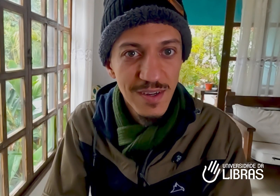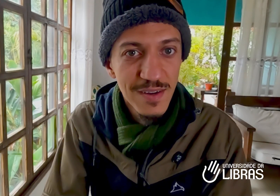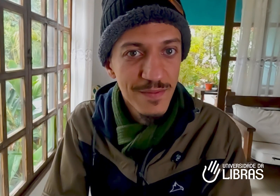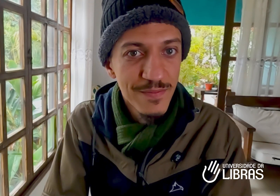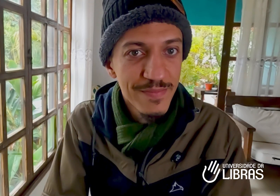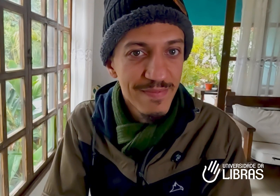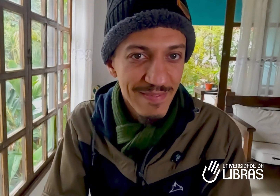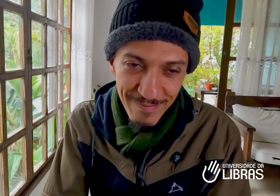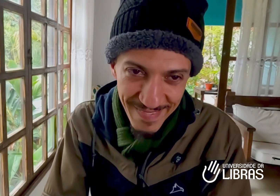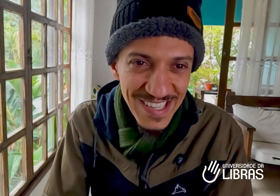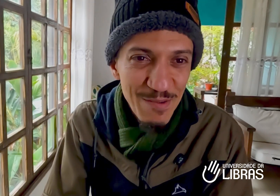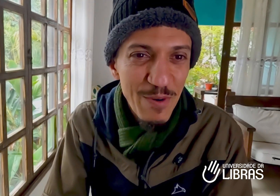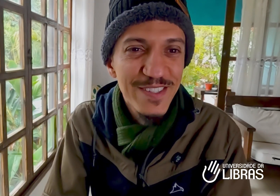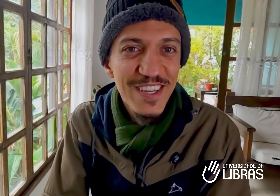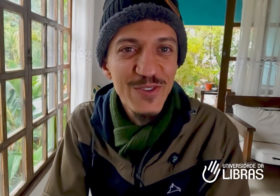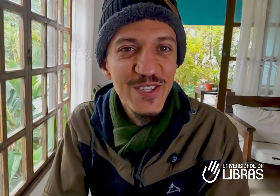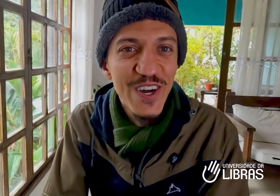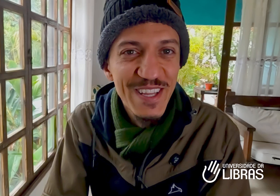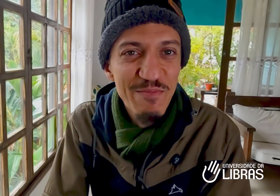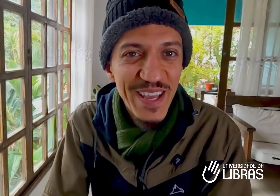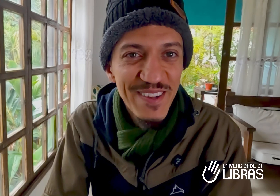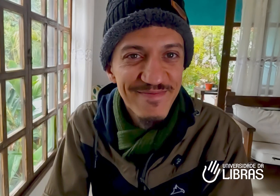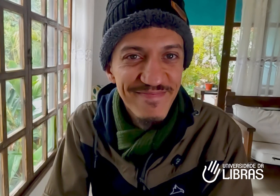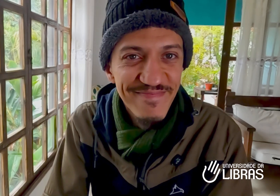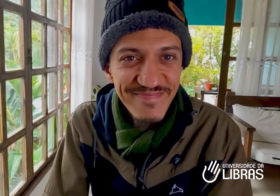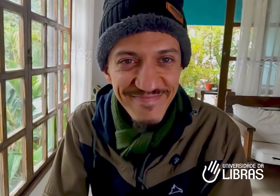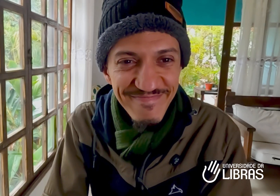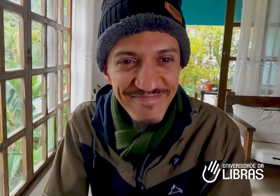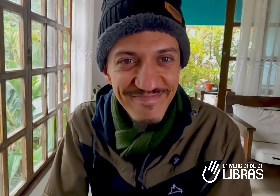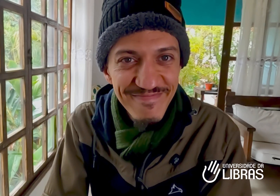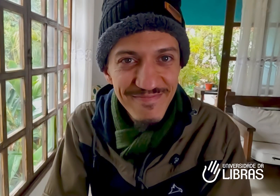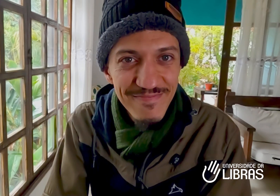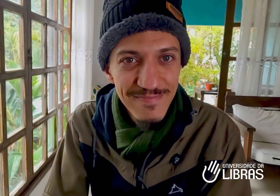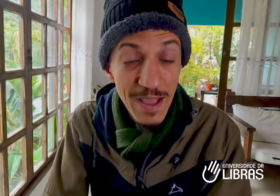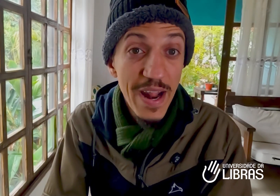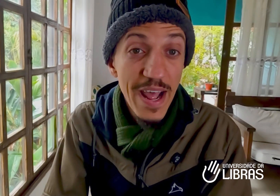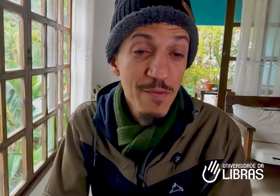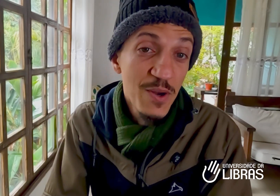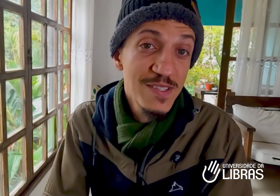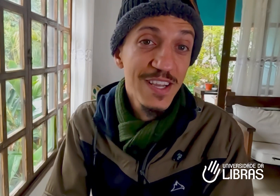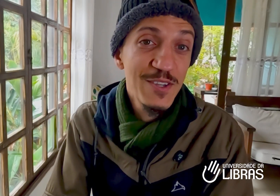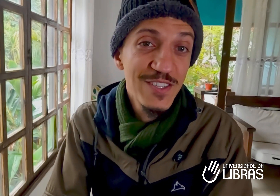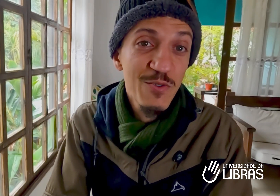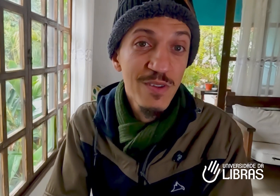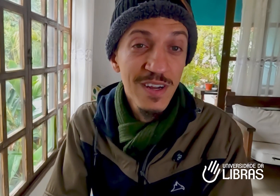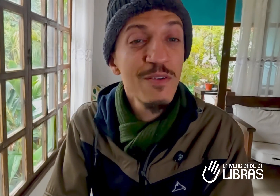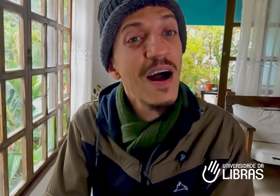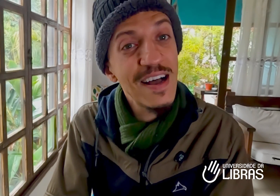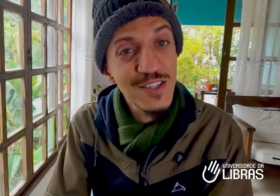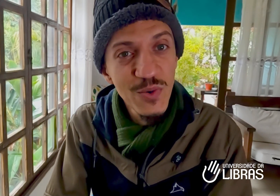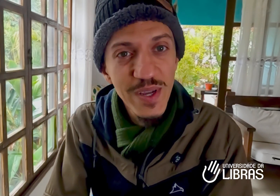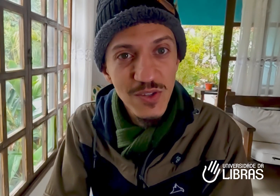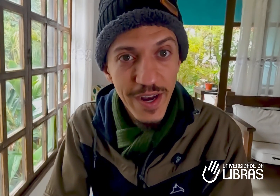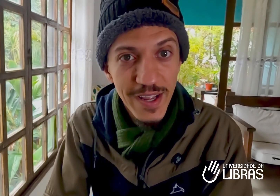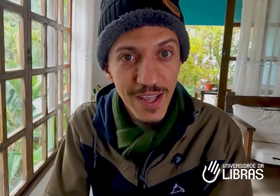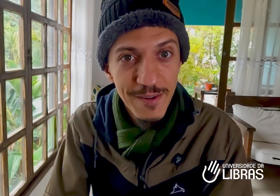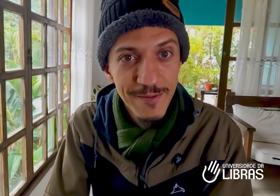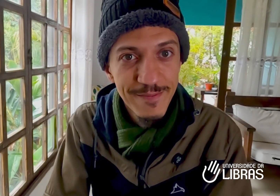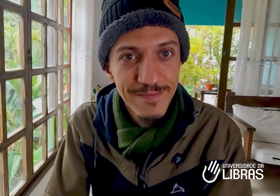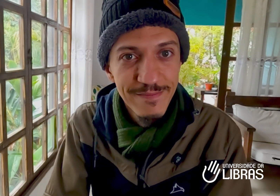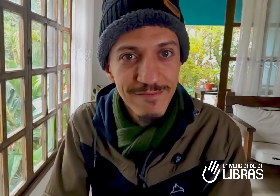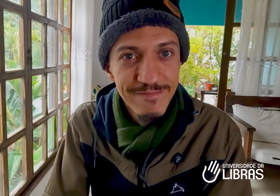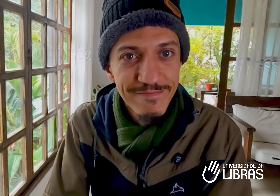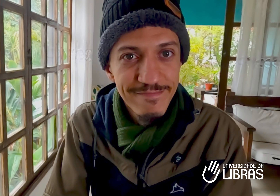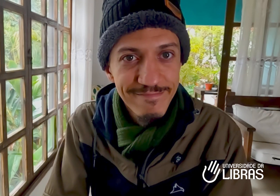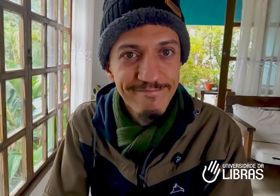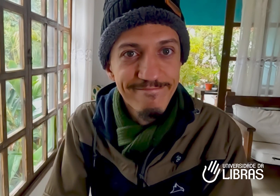pessoas, essa pode ser a sua história também. Em breve, pode ser que eu esteja contando a sua história aqui.